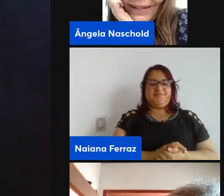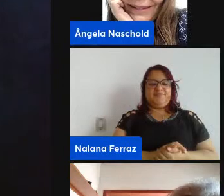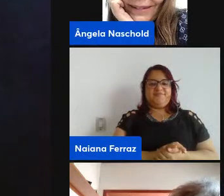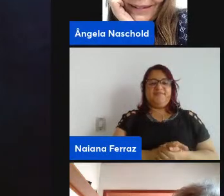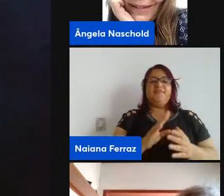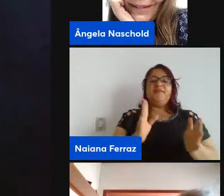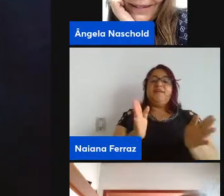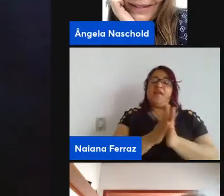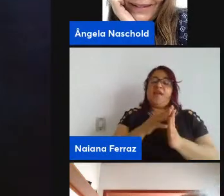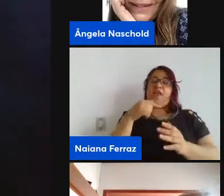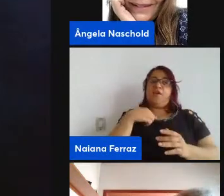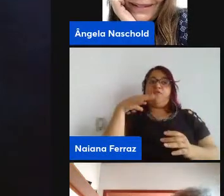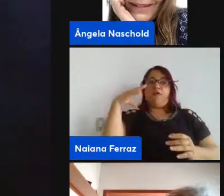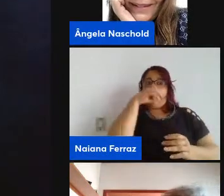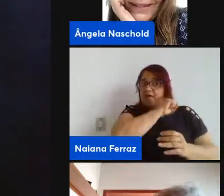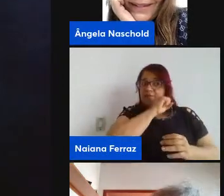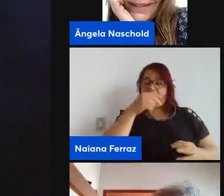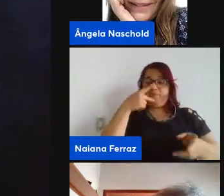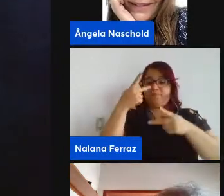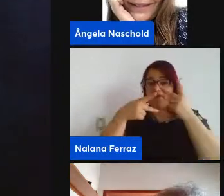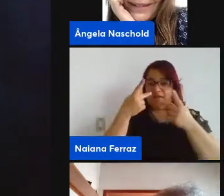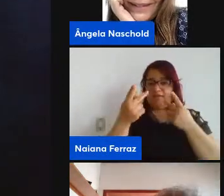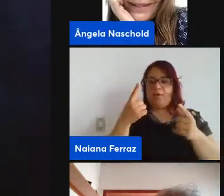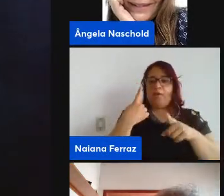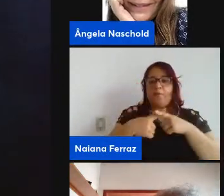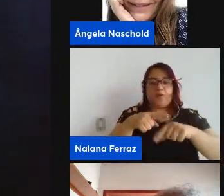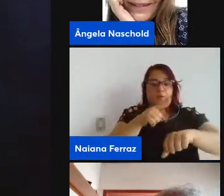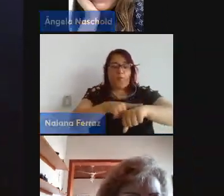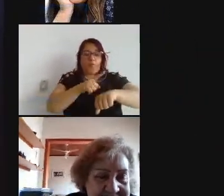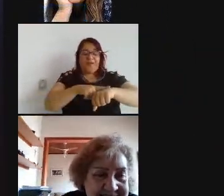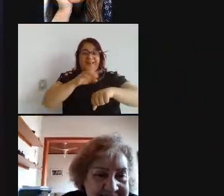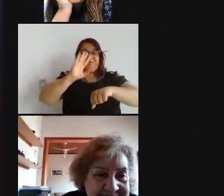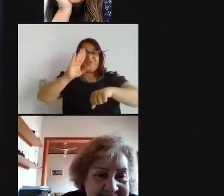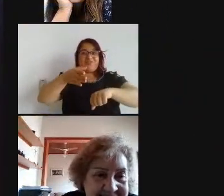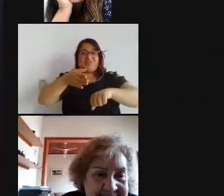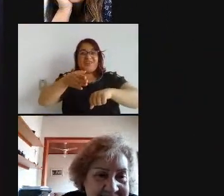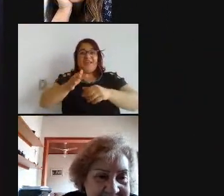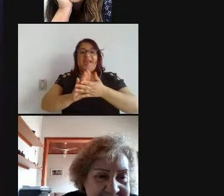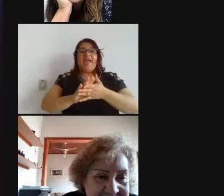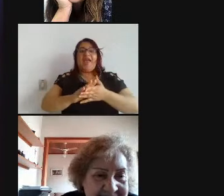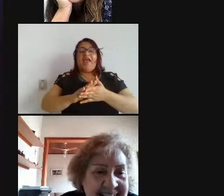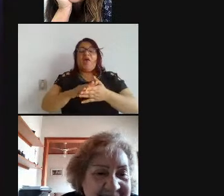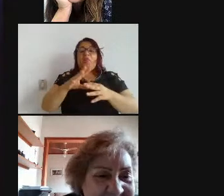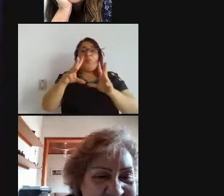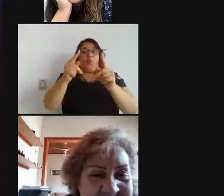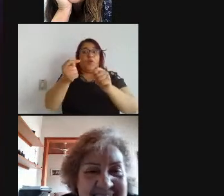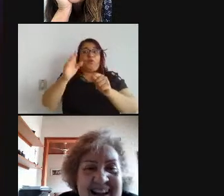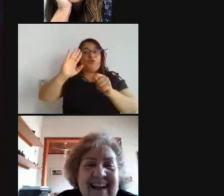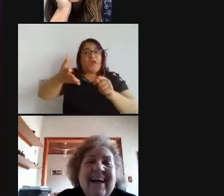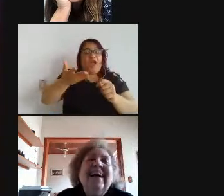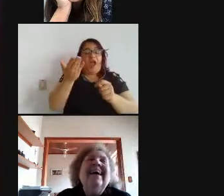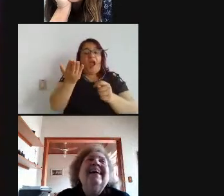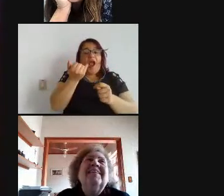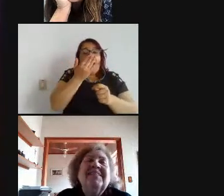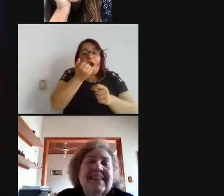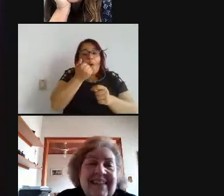Não, eu vou ser bem breve, porque eu acho que a gente já está com o horário apertado, né? Todo mundo acho que já quer almoçar.